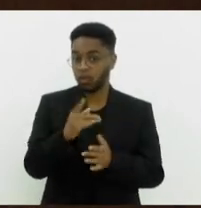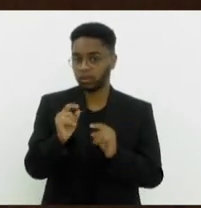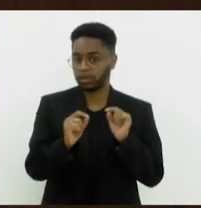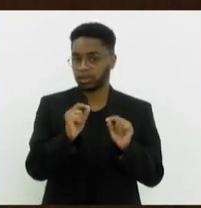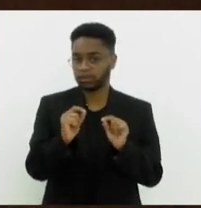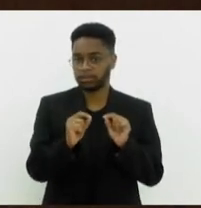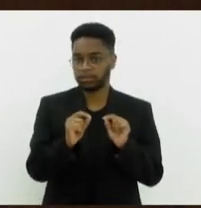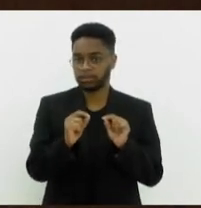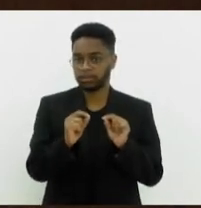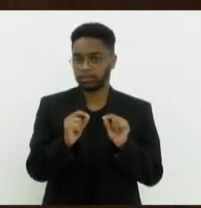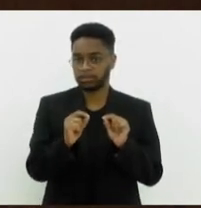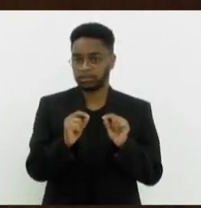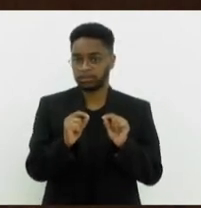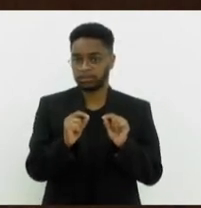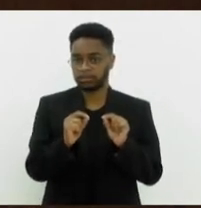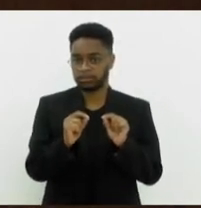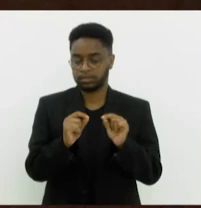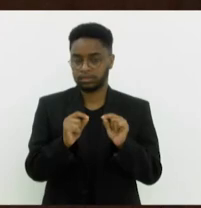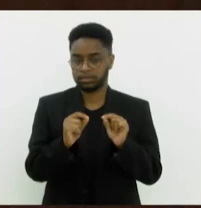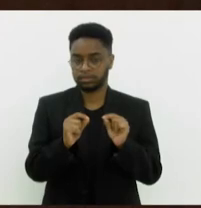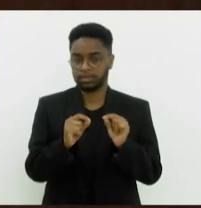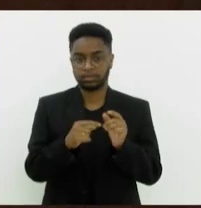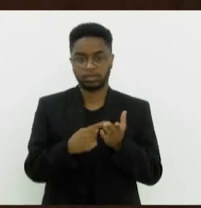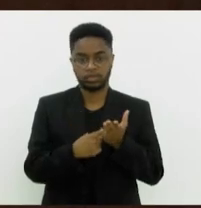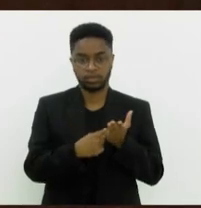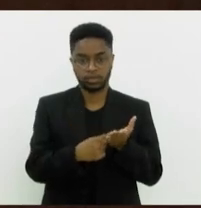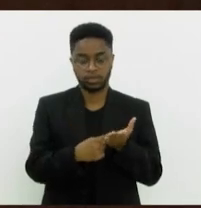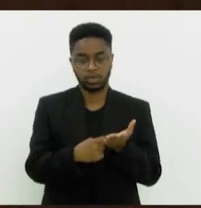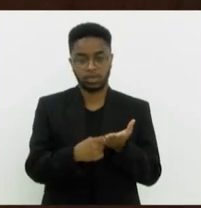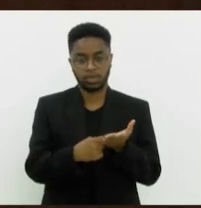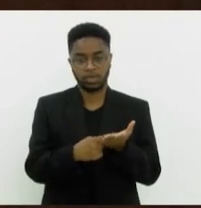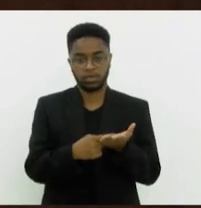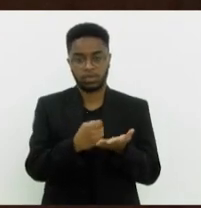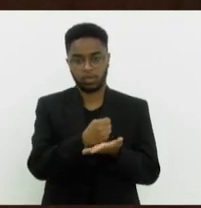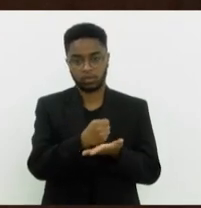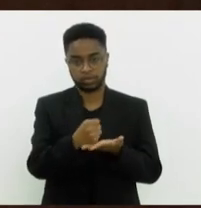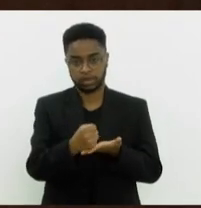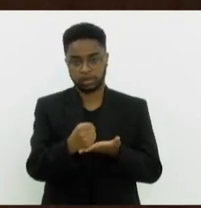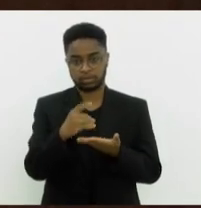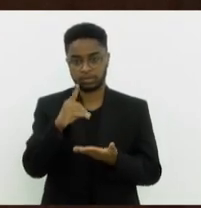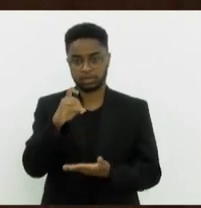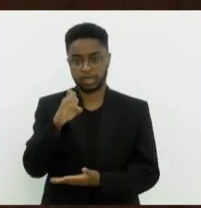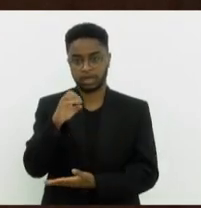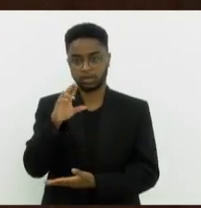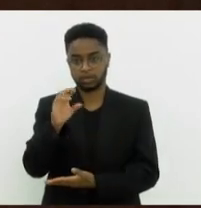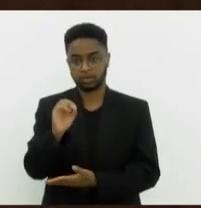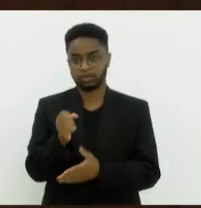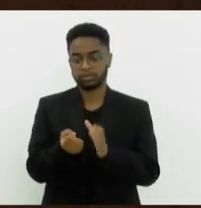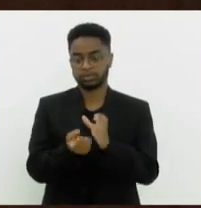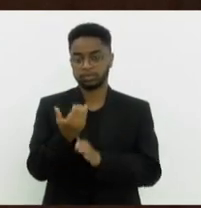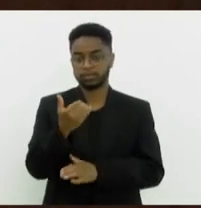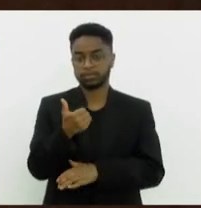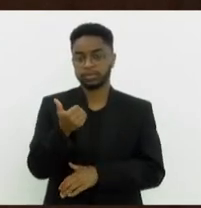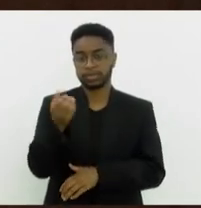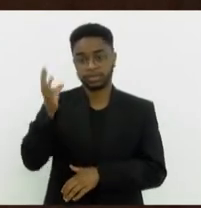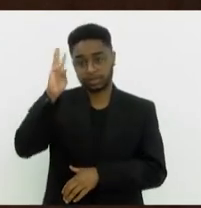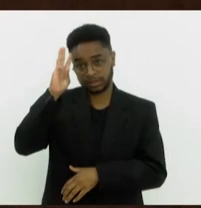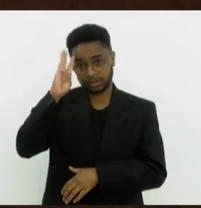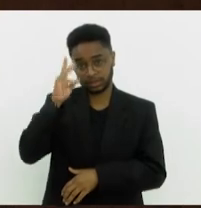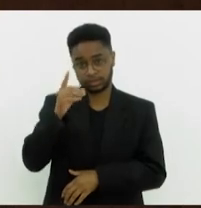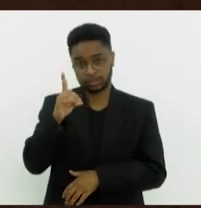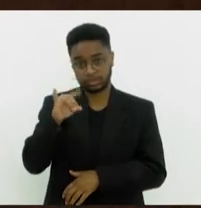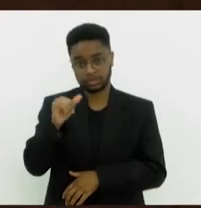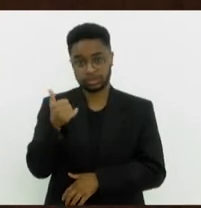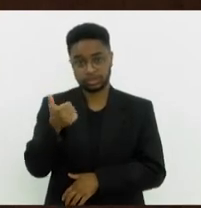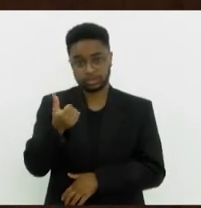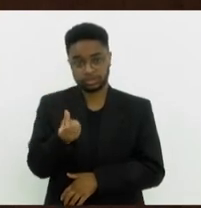O consórcio a qual o Detro celebrou esse contrato foi criado na terça-feira, dia 16/4.